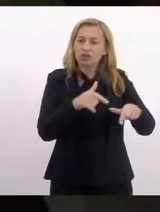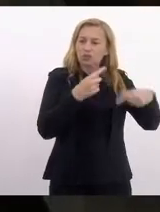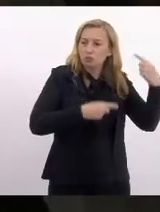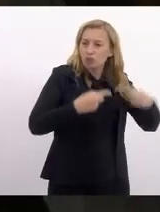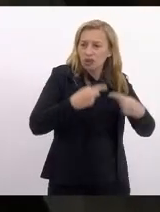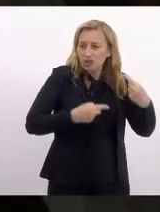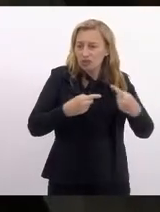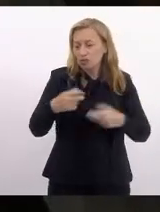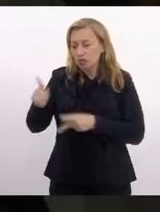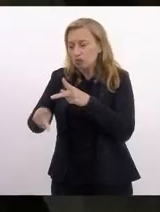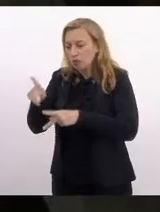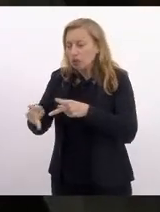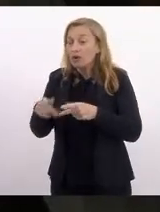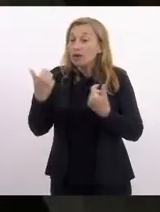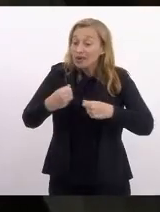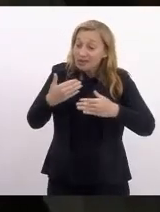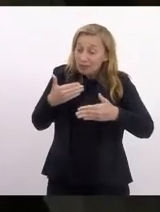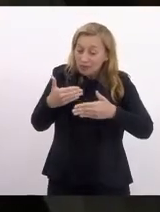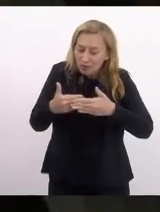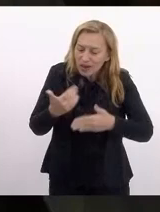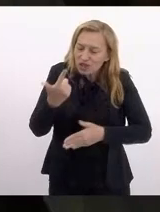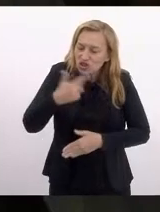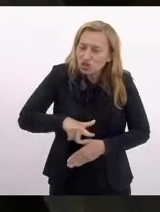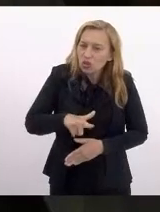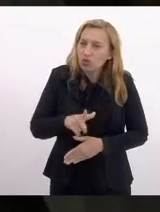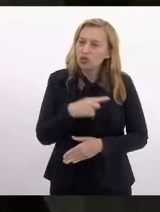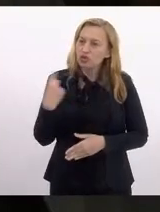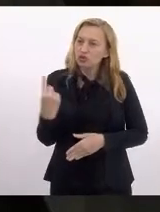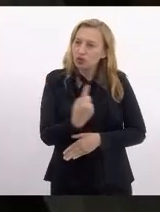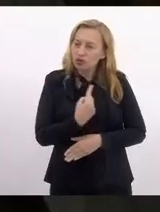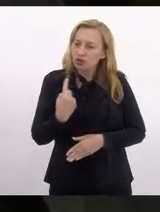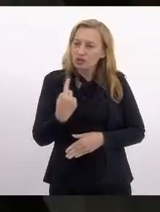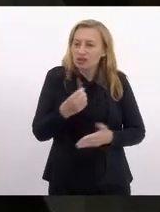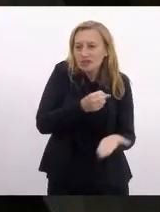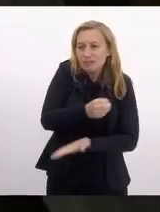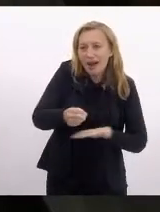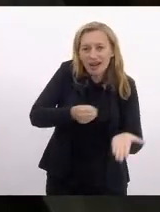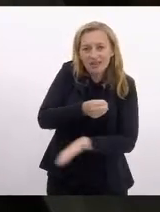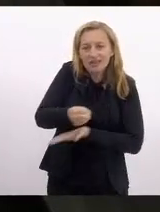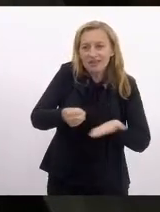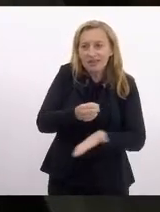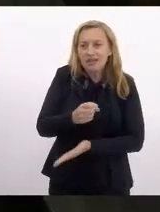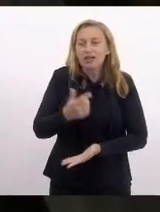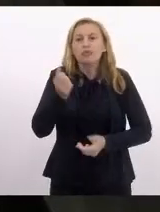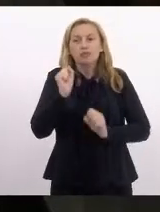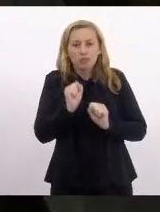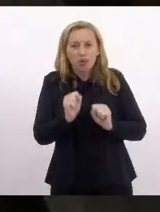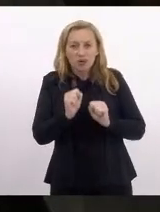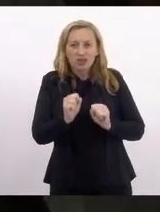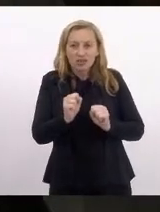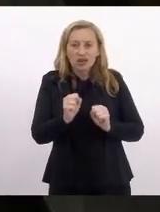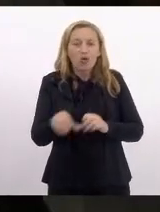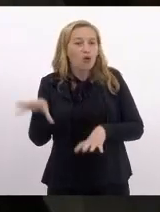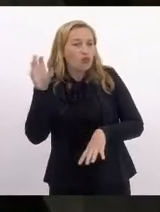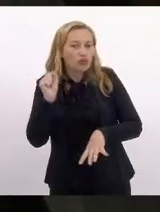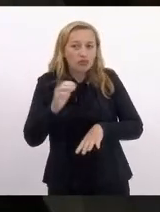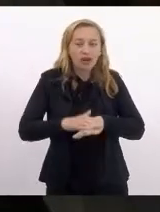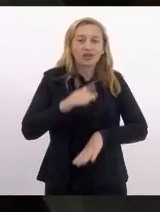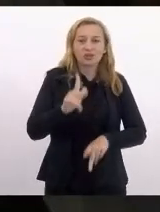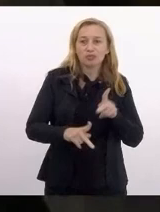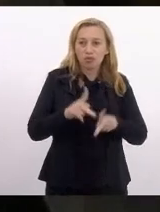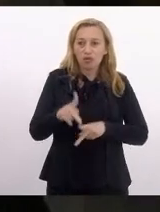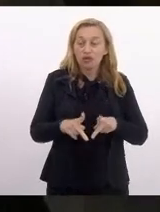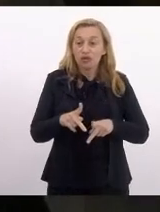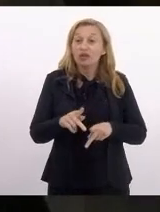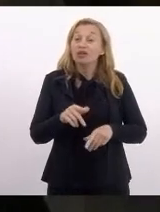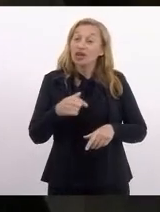cabe a todos nós nos aproximar novamente das nossas origens das nossas bases para que a gente possa escutar um pouco mais o